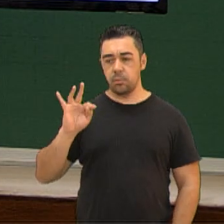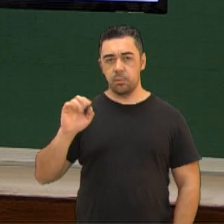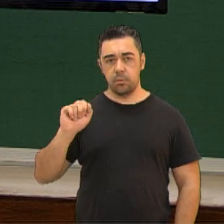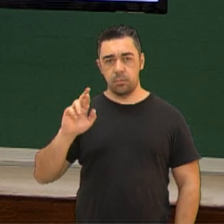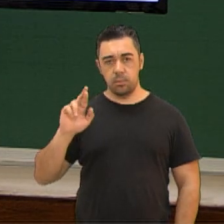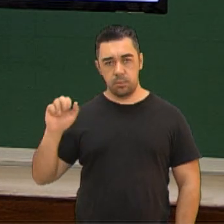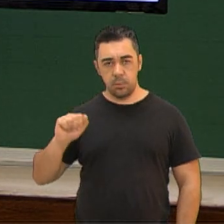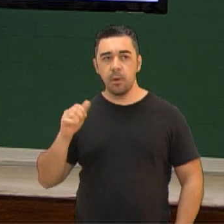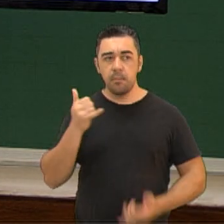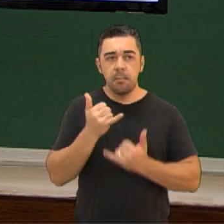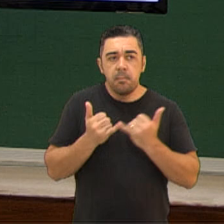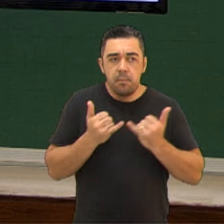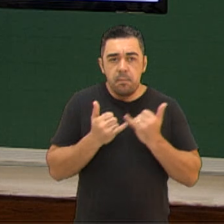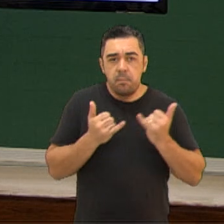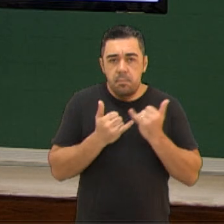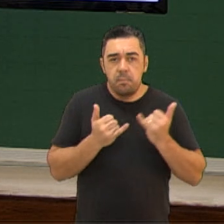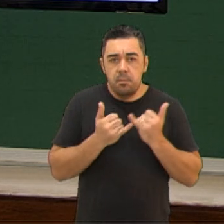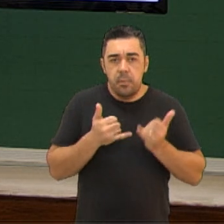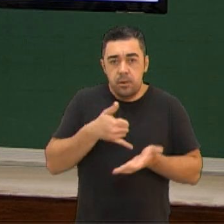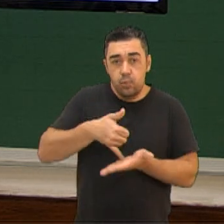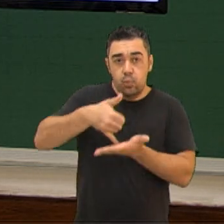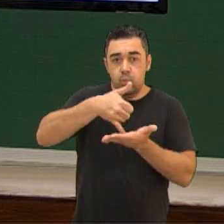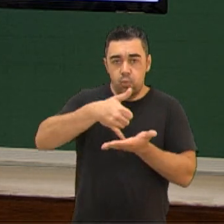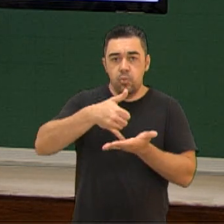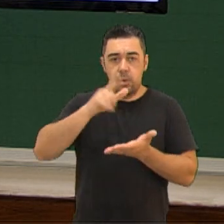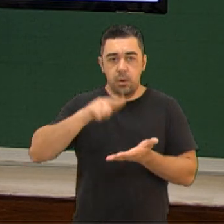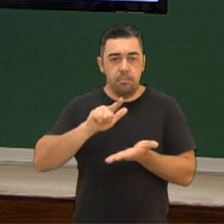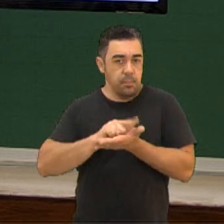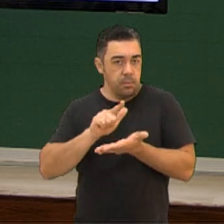escultura também, toda feita de papelão.